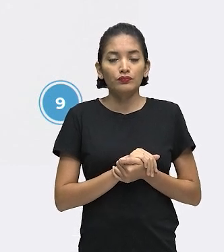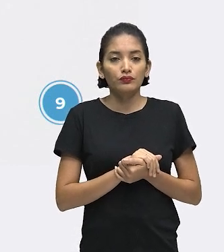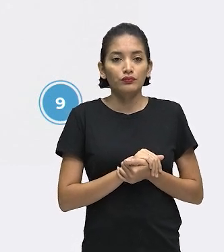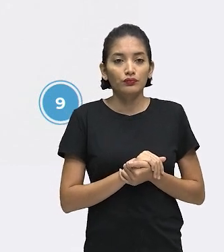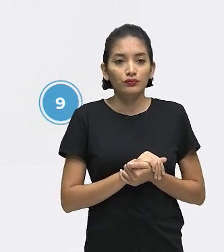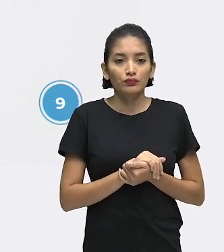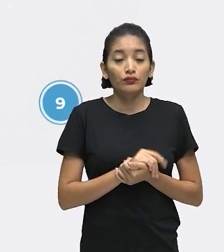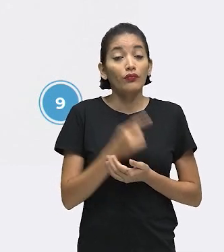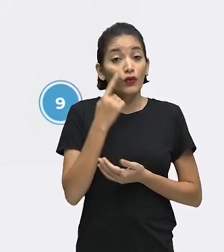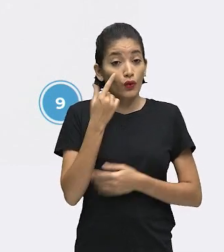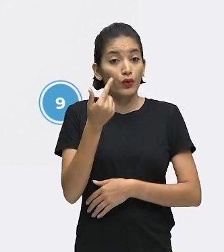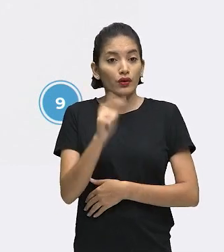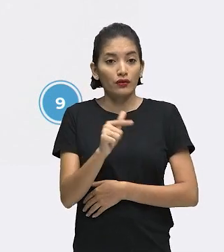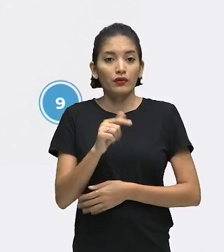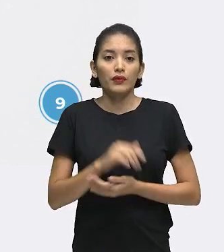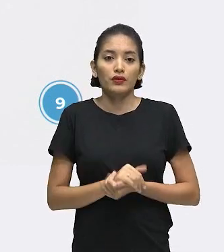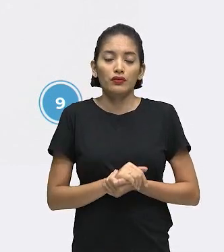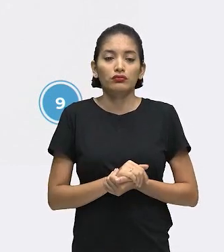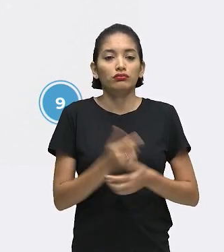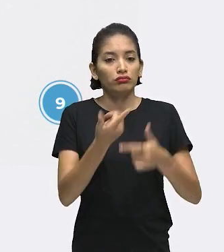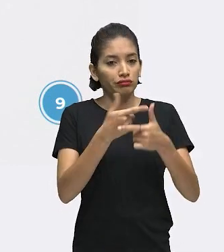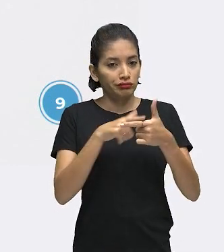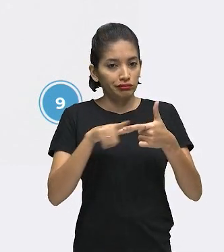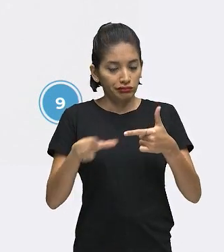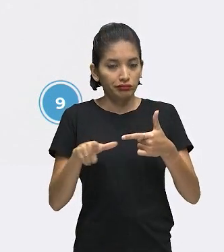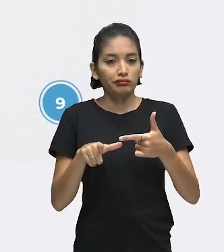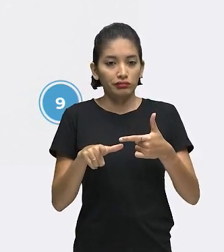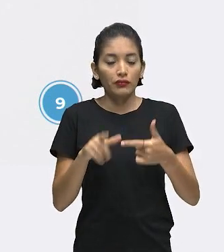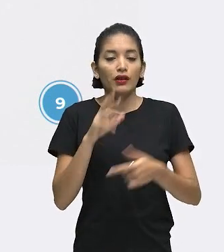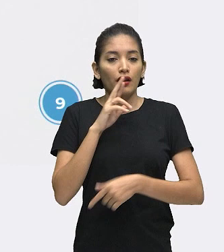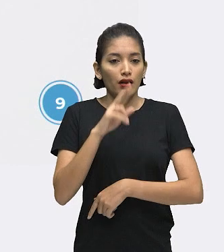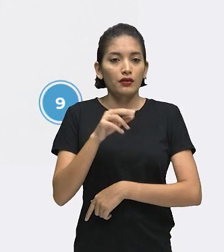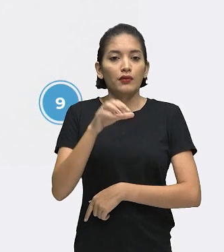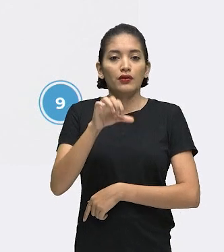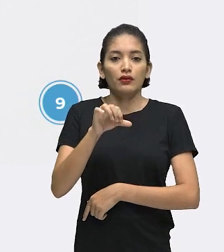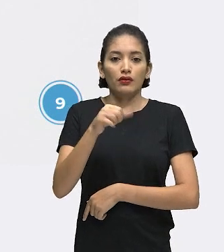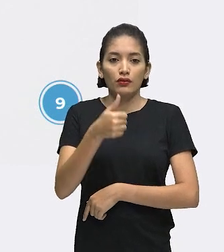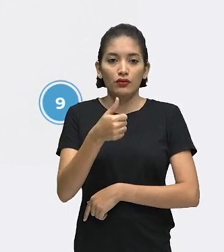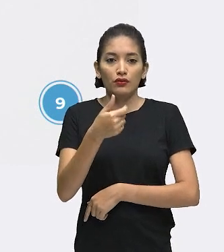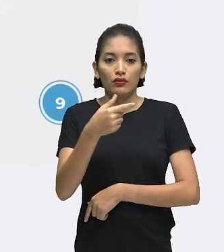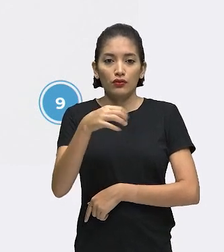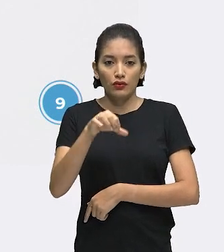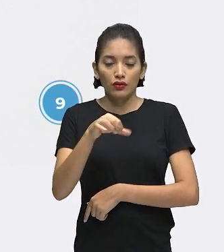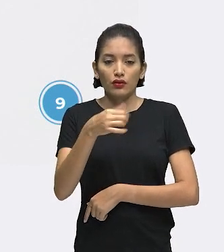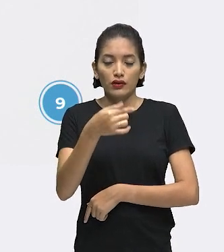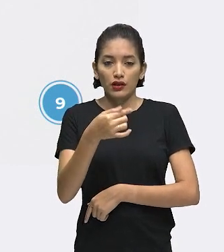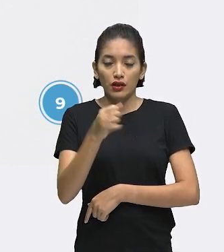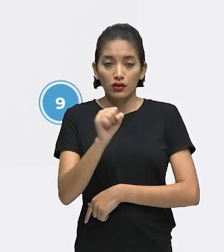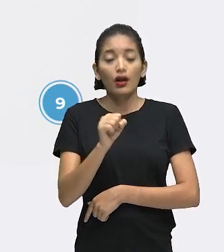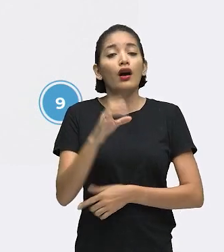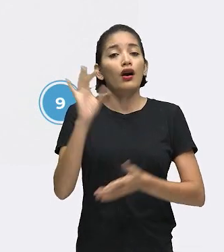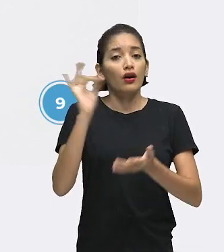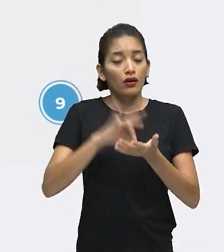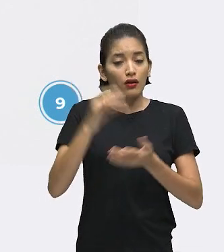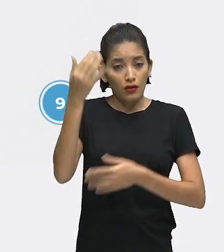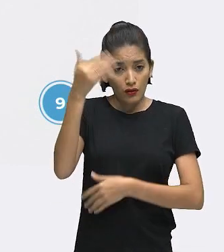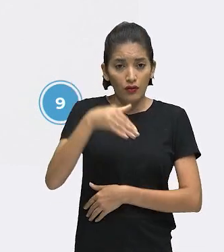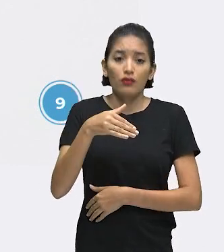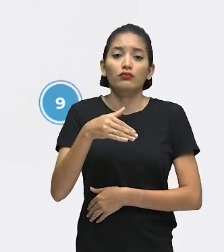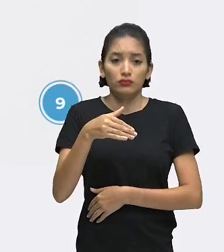Olha só, aqui está a divisão, dá o valor exato, só comprovando que esse valor é divisível por